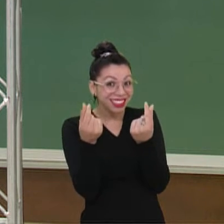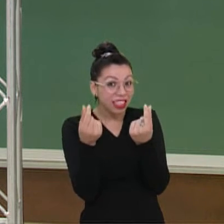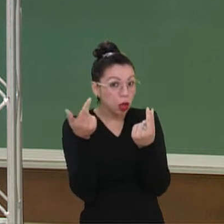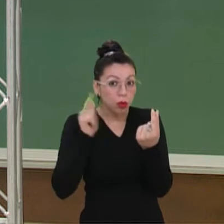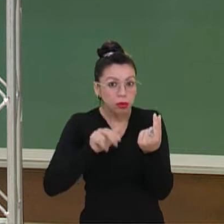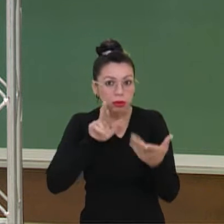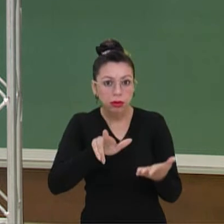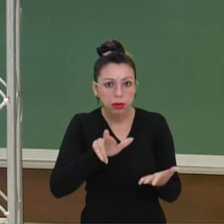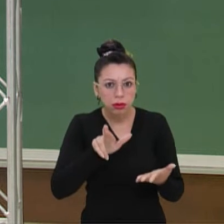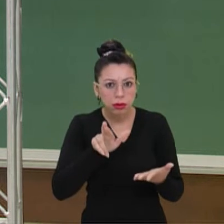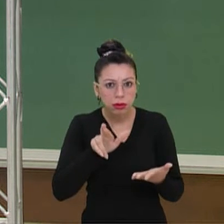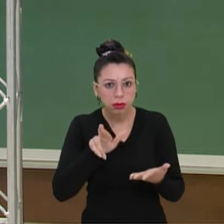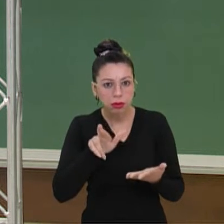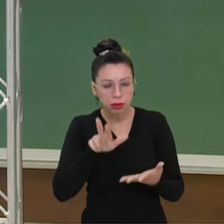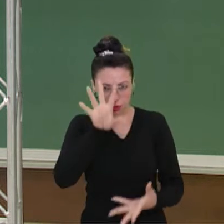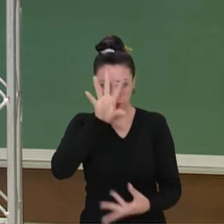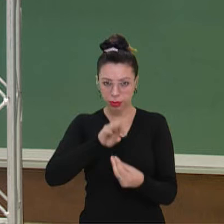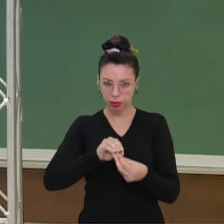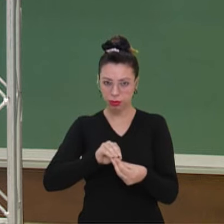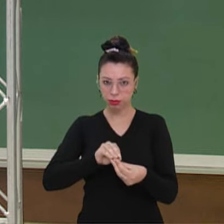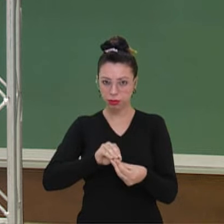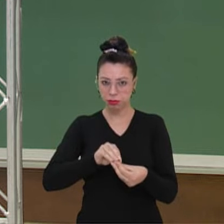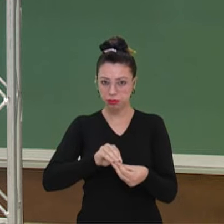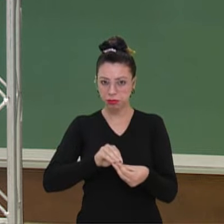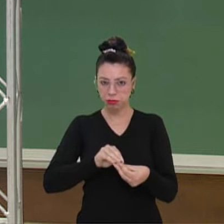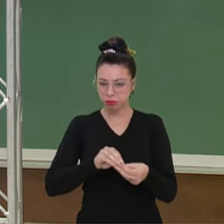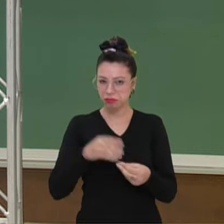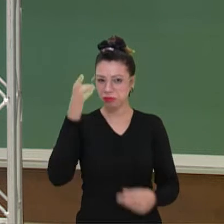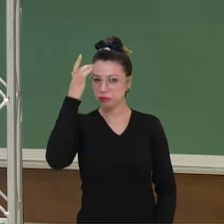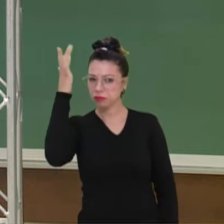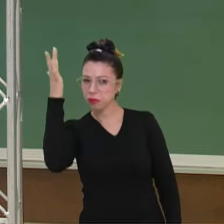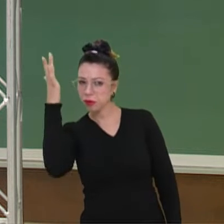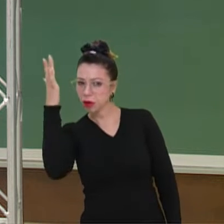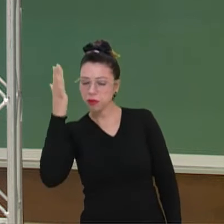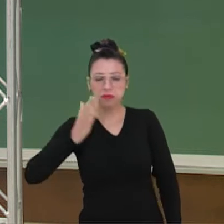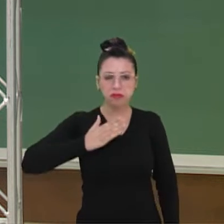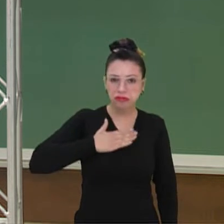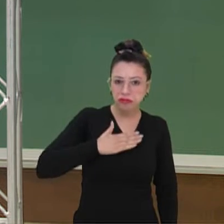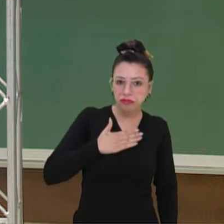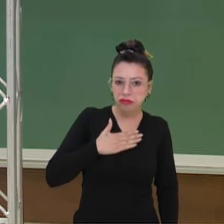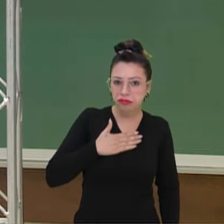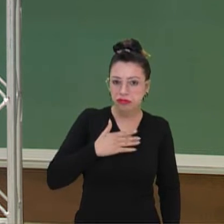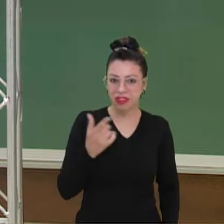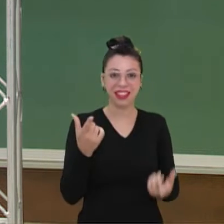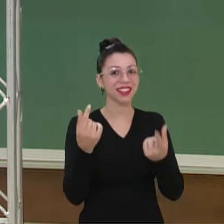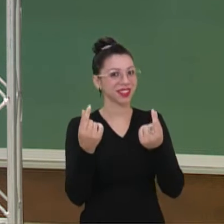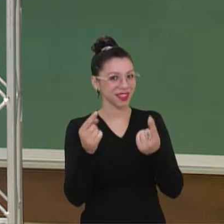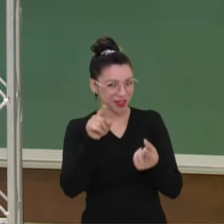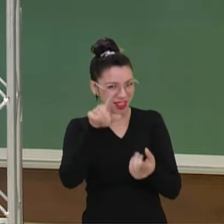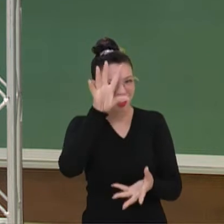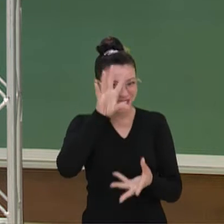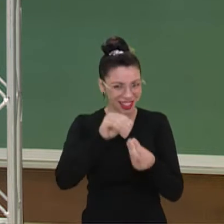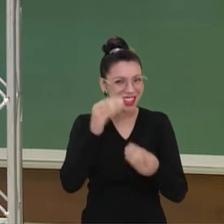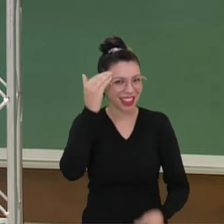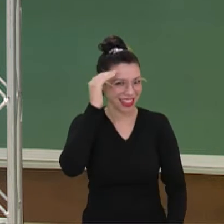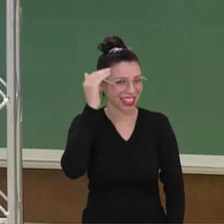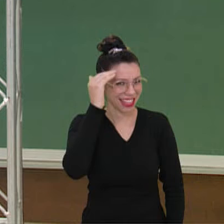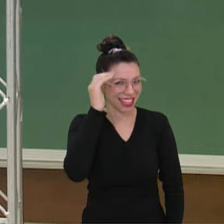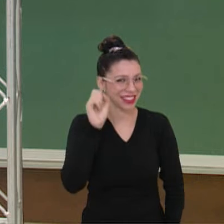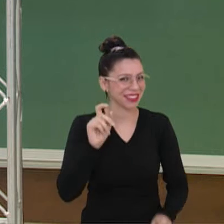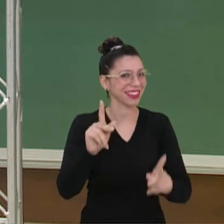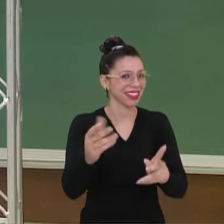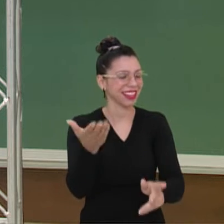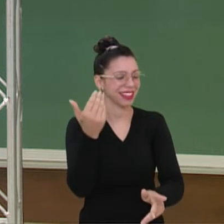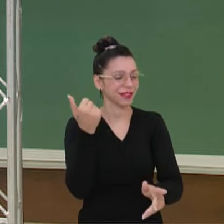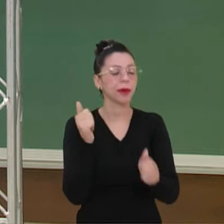conseguiu resolver? Entendeu? Fácil? Tranquilo? Din-din você entende, né? Então tá bom,